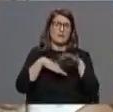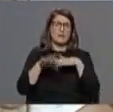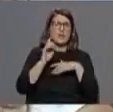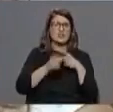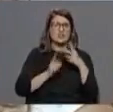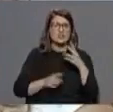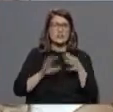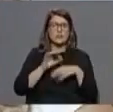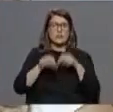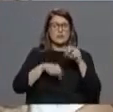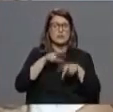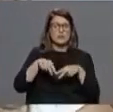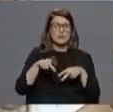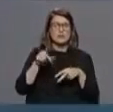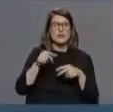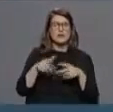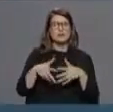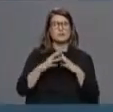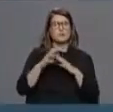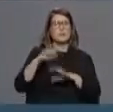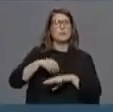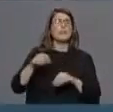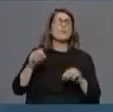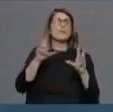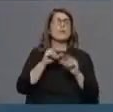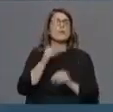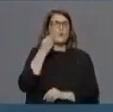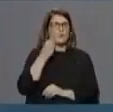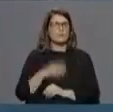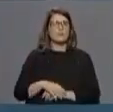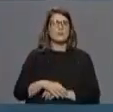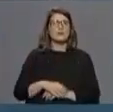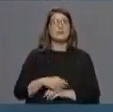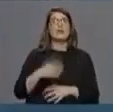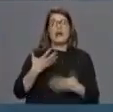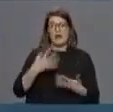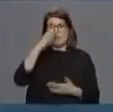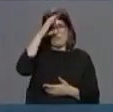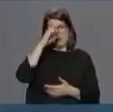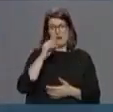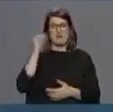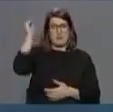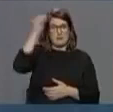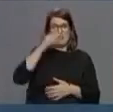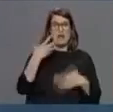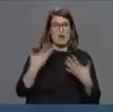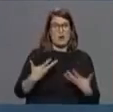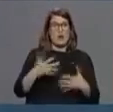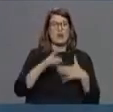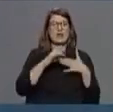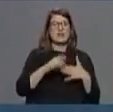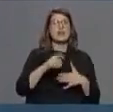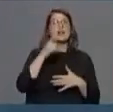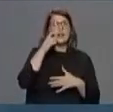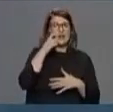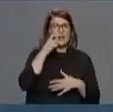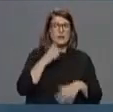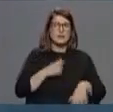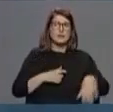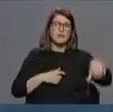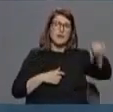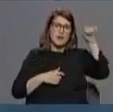modernização e capacitação de infraestruturas. Foi o atual governo da República, liderado pelo Partido